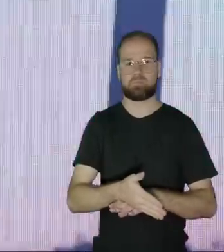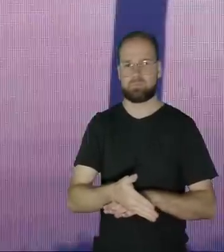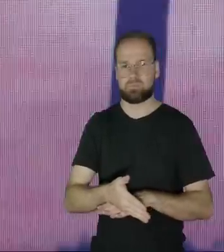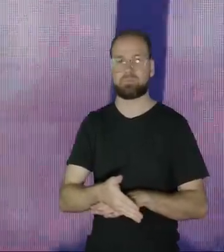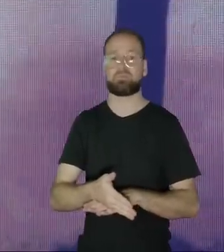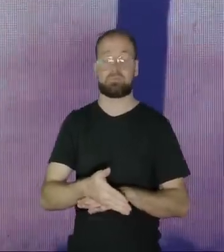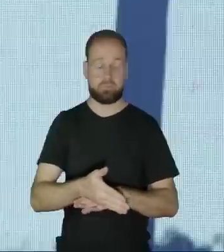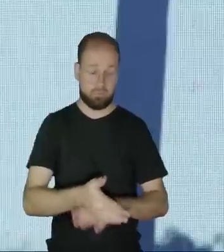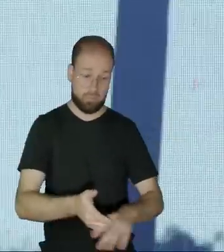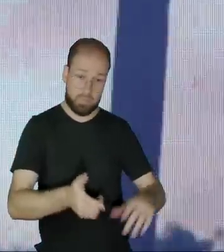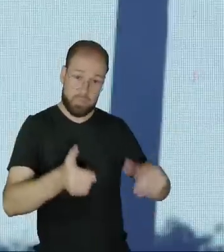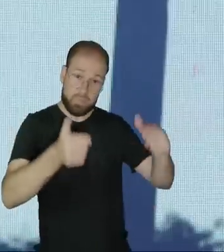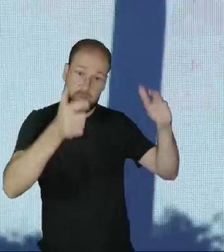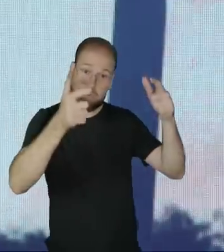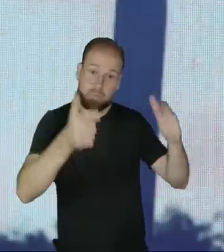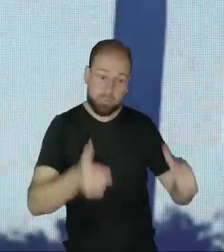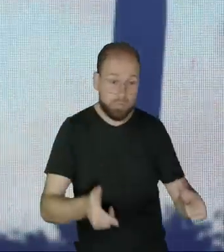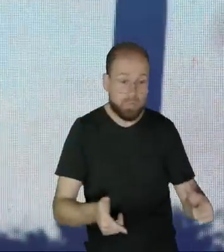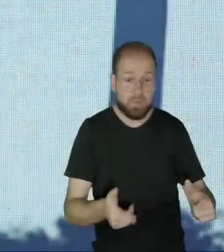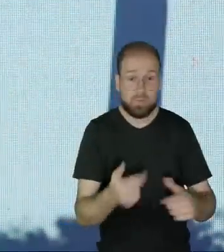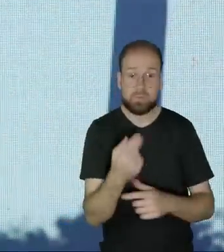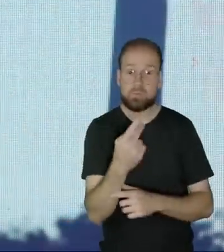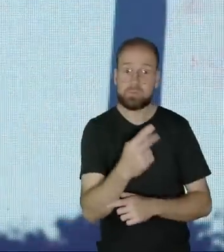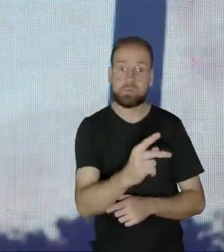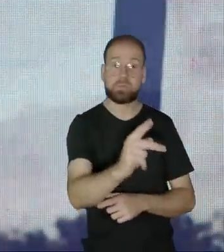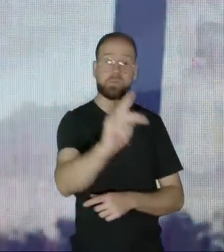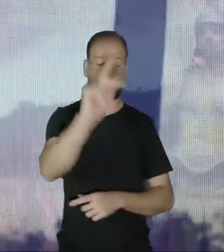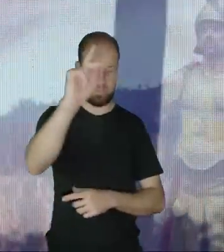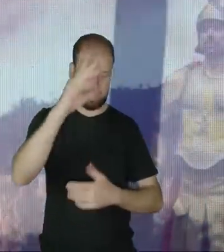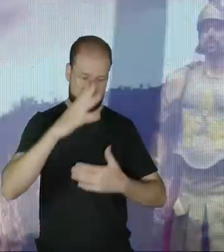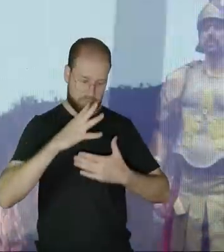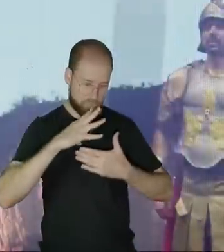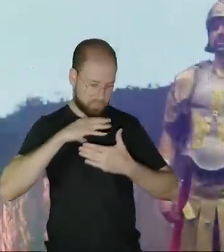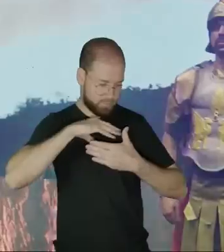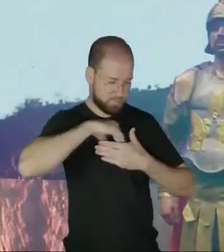na brecha do teu peito,